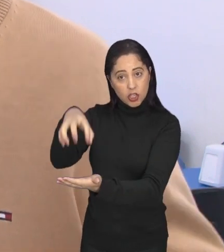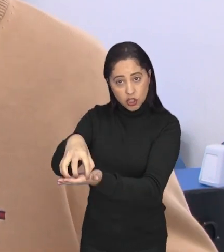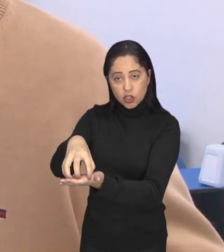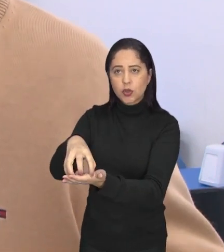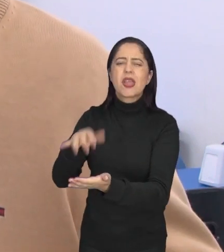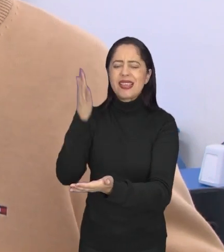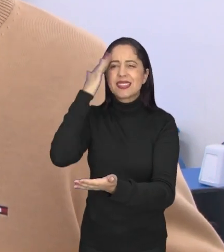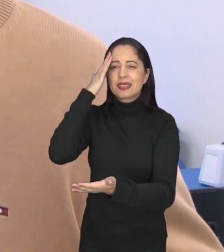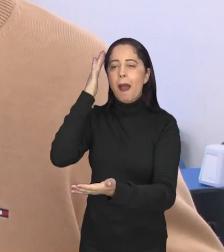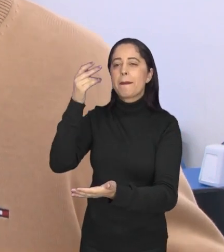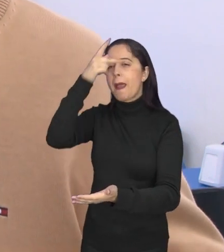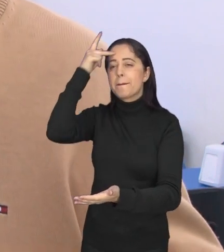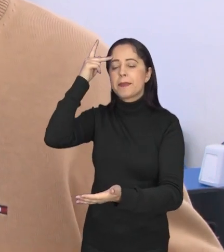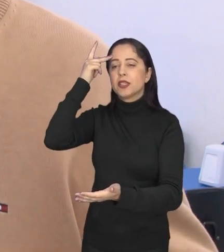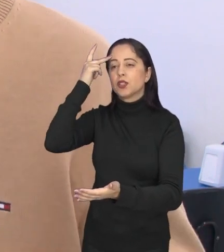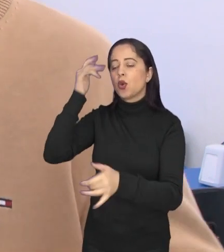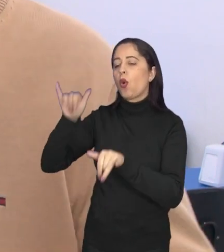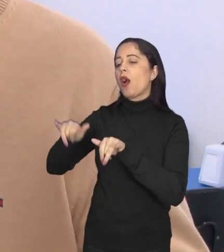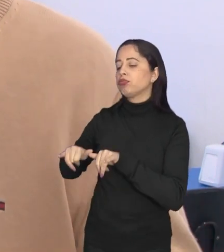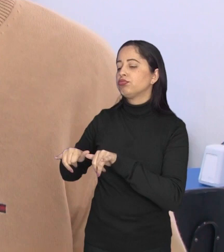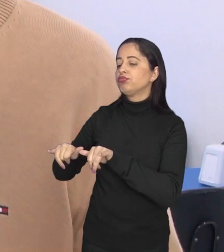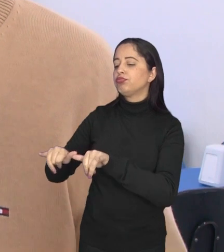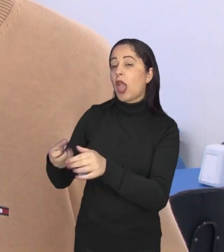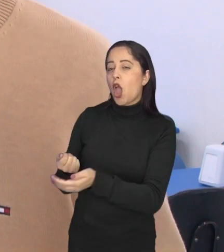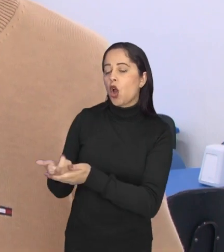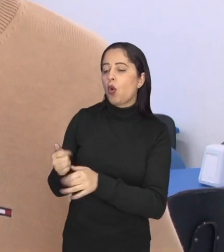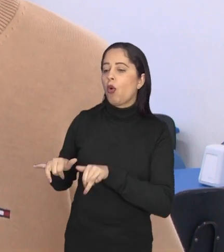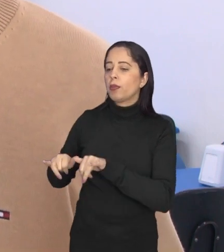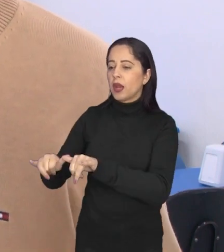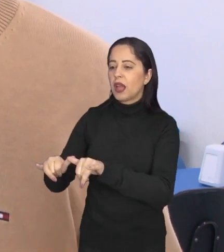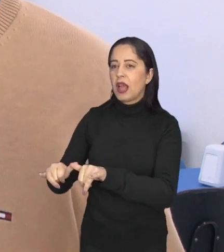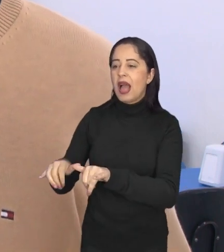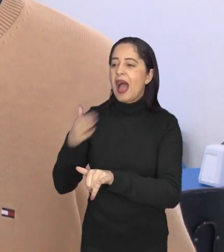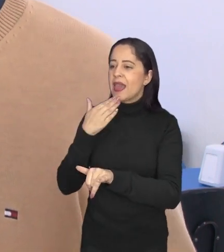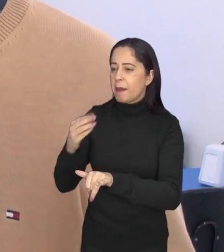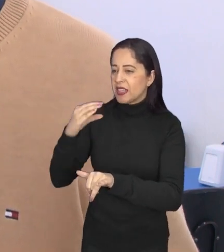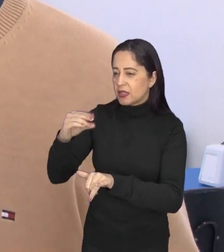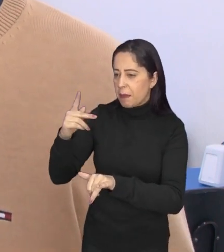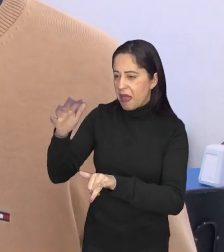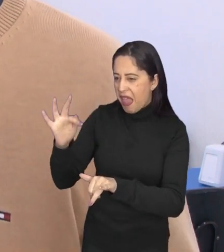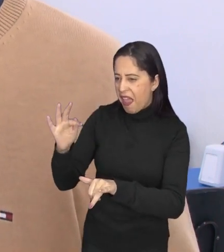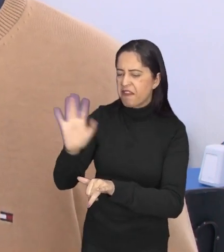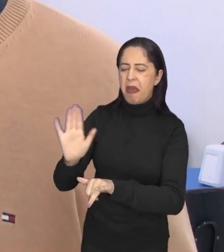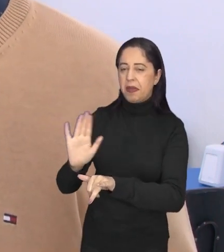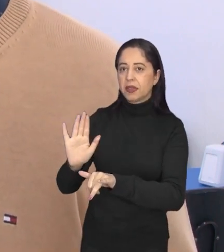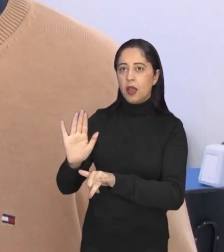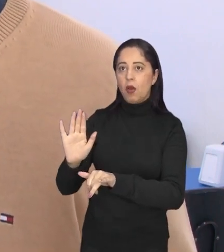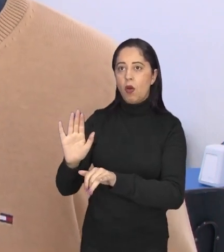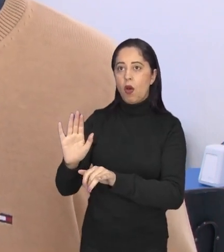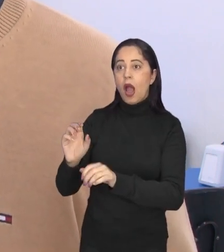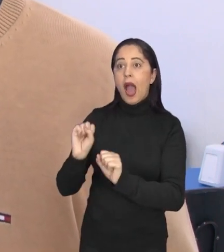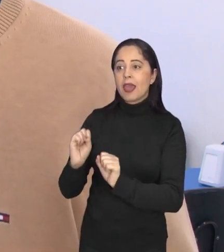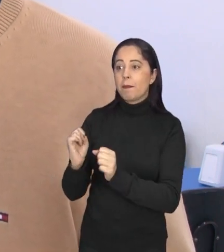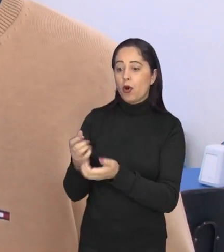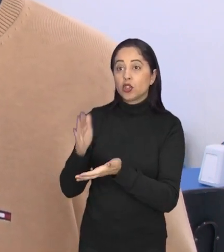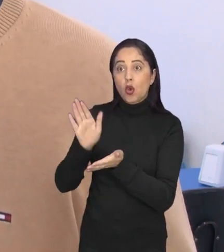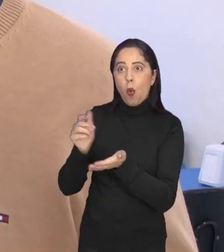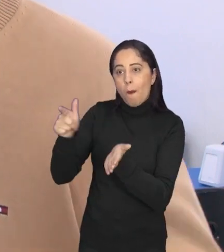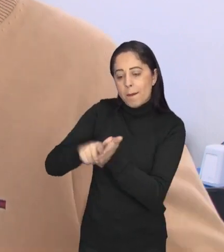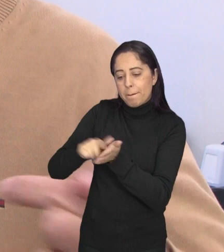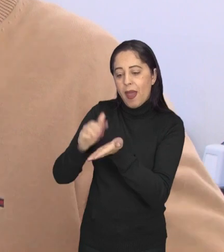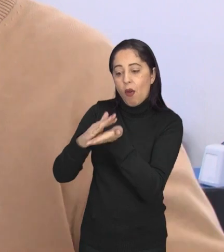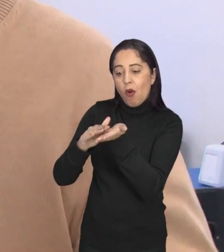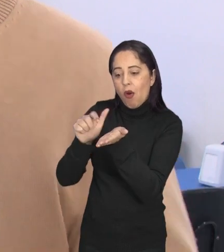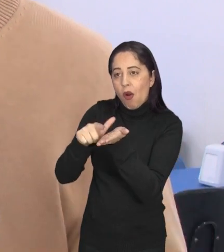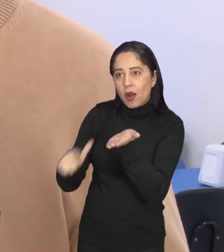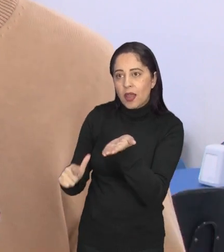aquela pessoa que vai no supermercado, em algum comércio e não coloca o seu CPF, né, em alguns comércios